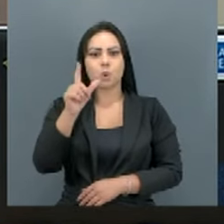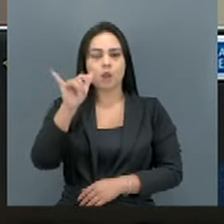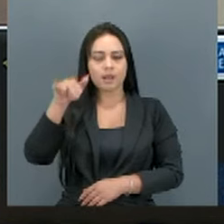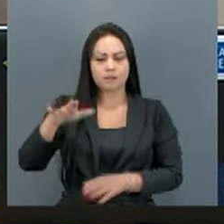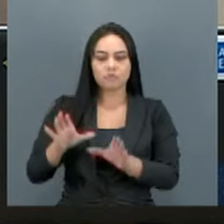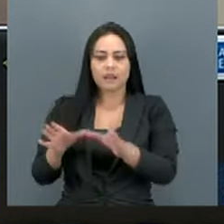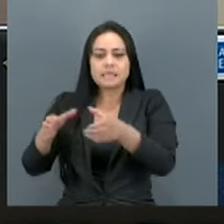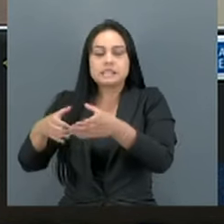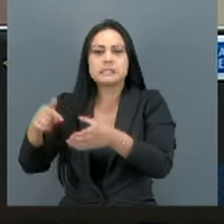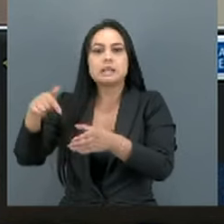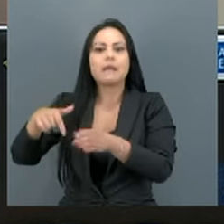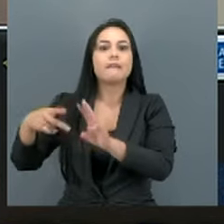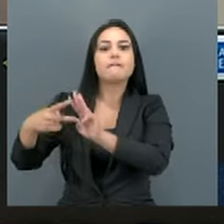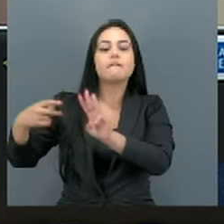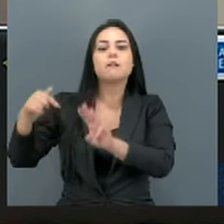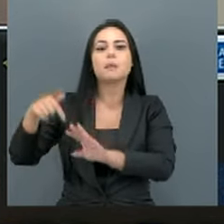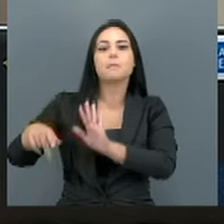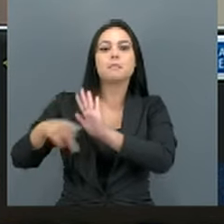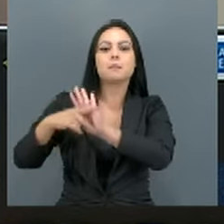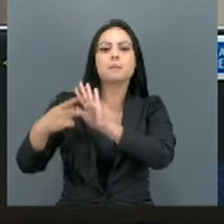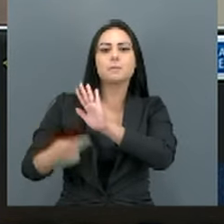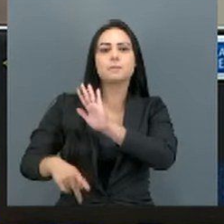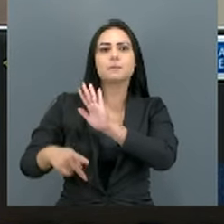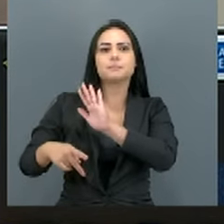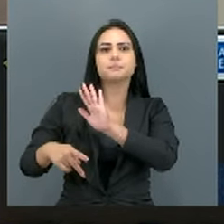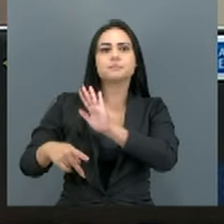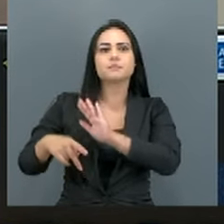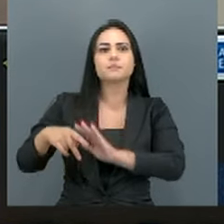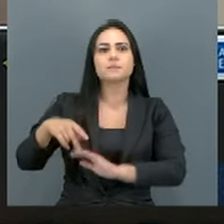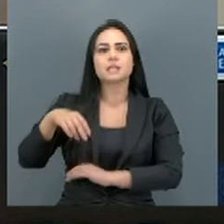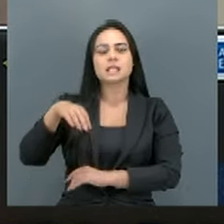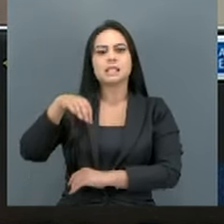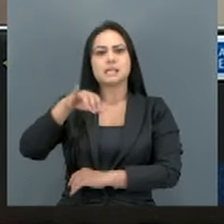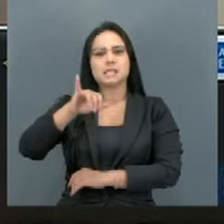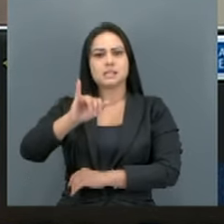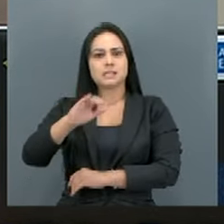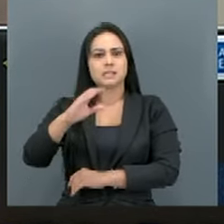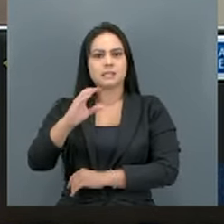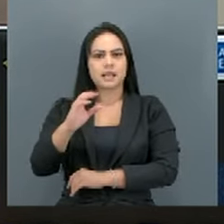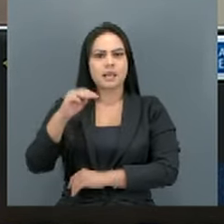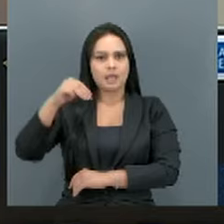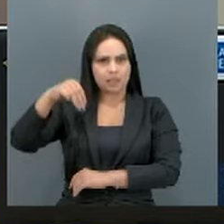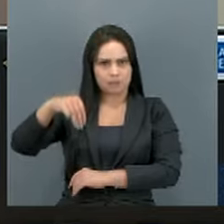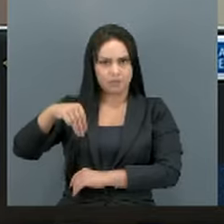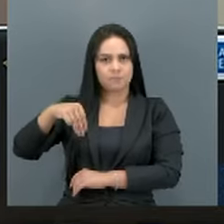Mendes, comandada pelo CMBio.